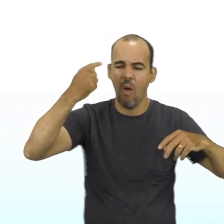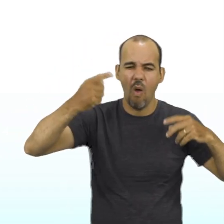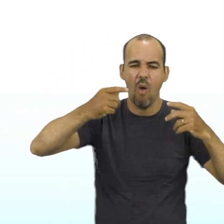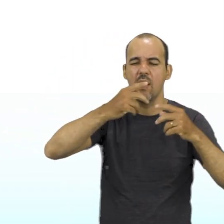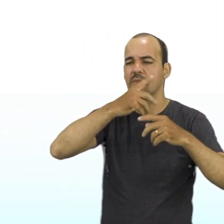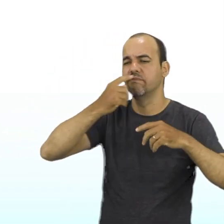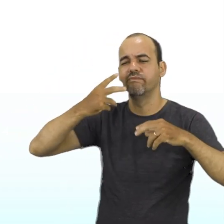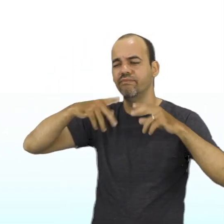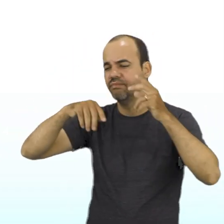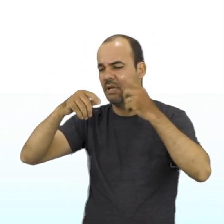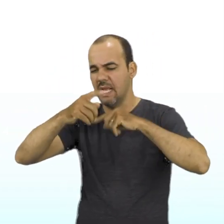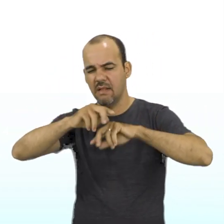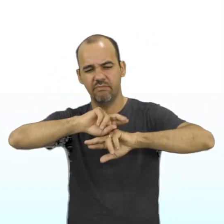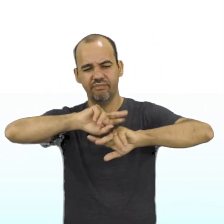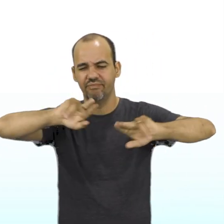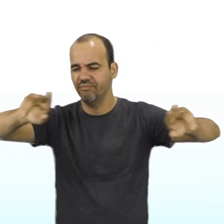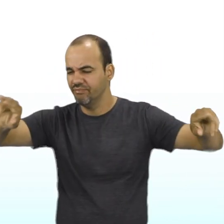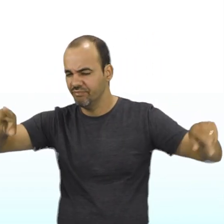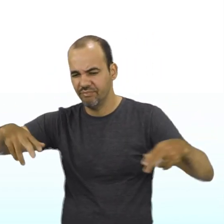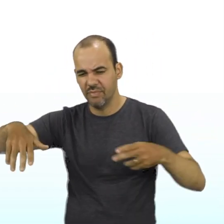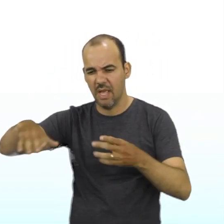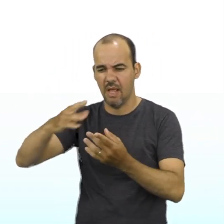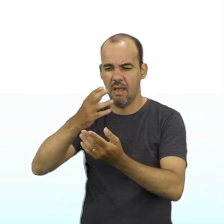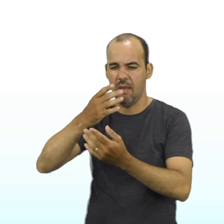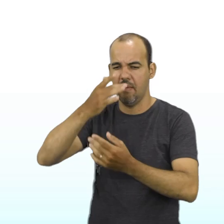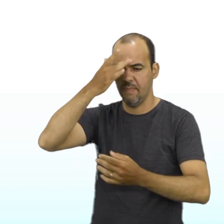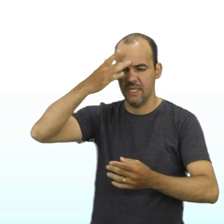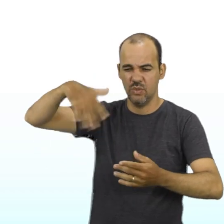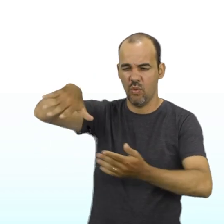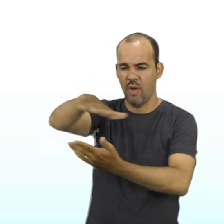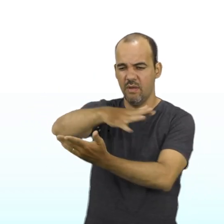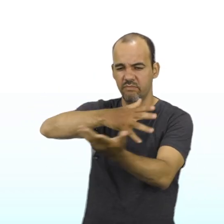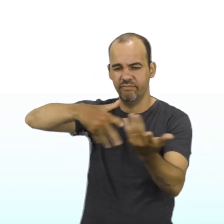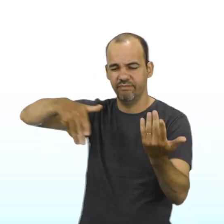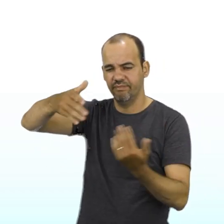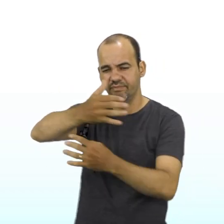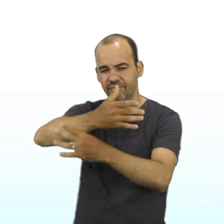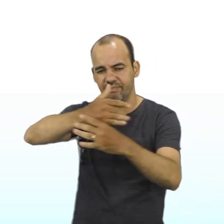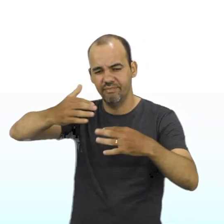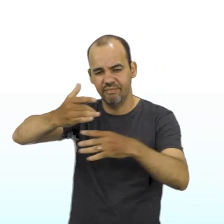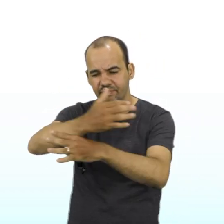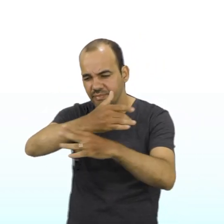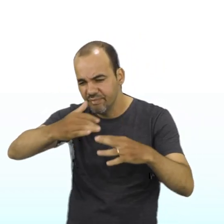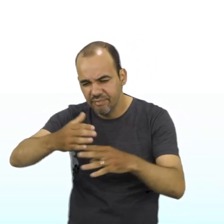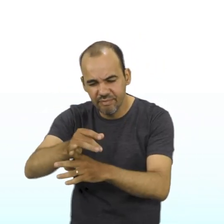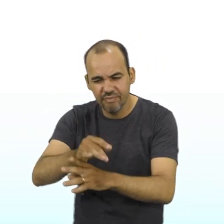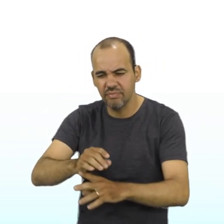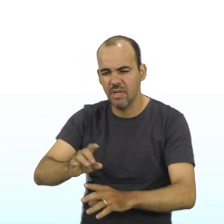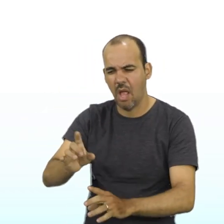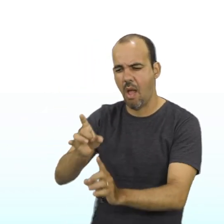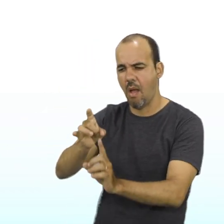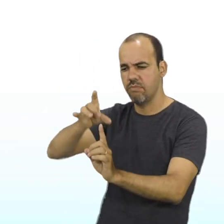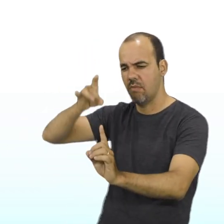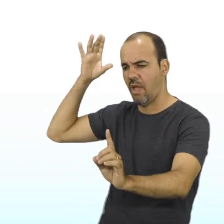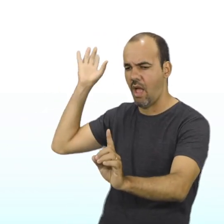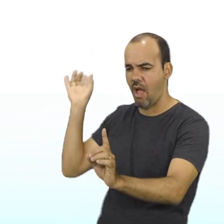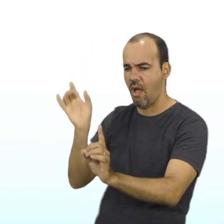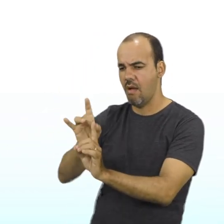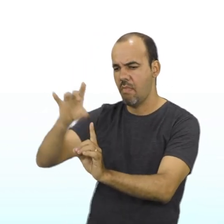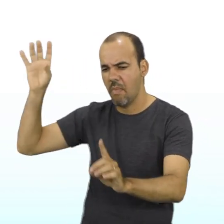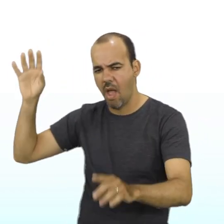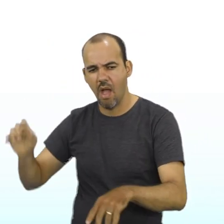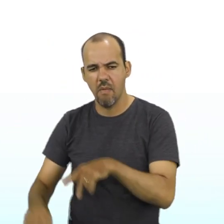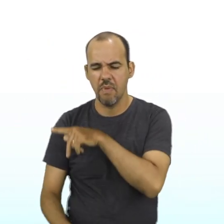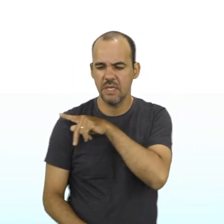sem precedentes. Aí a gente já vê uma palavra marcante, xenofobia. É bom a gente sempre sublinhar. Presidente, ministros,